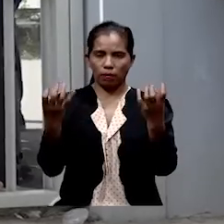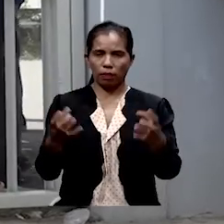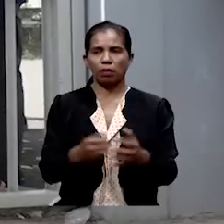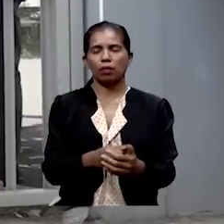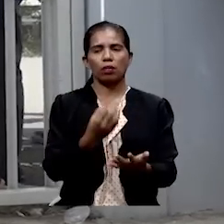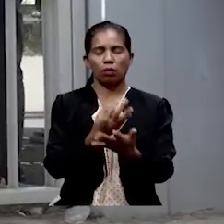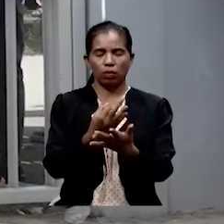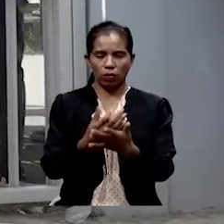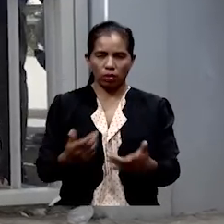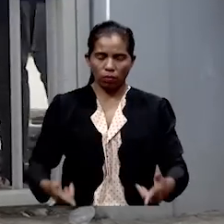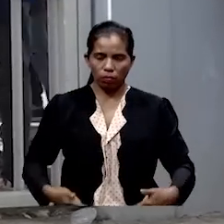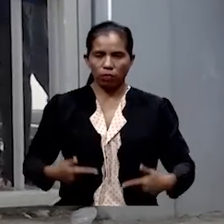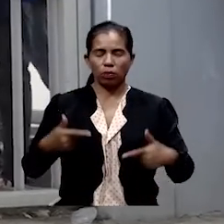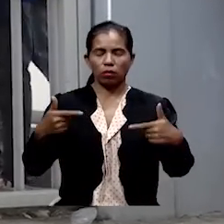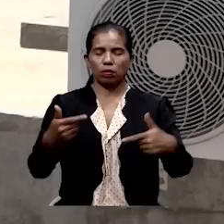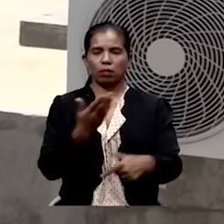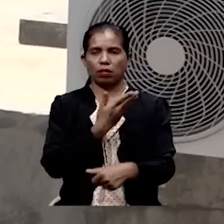custo moris nebe caro.